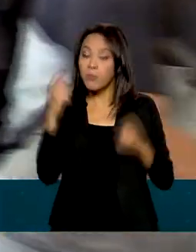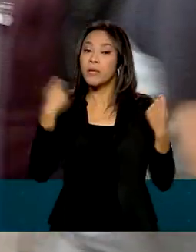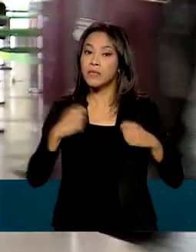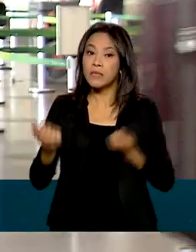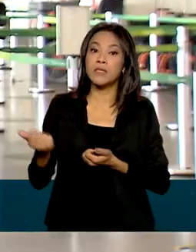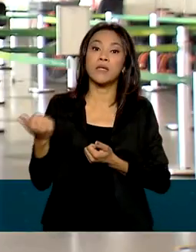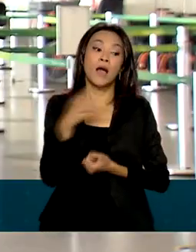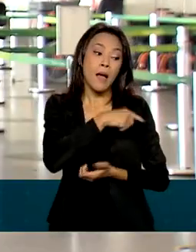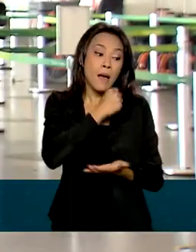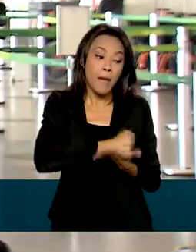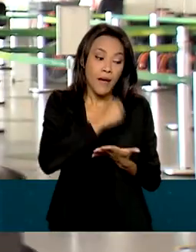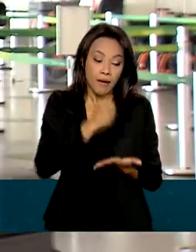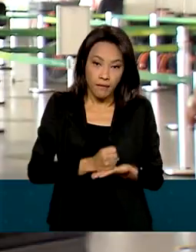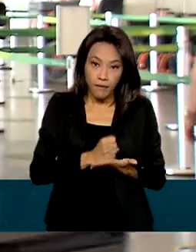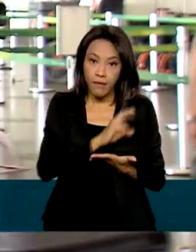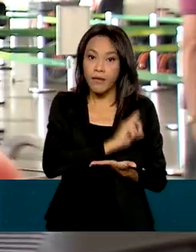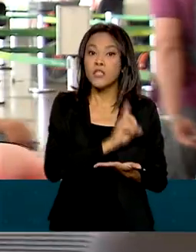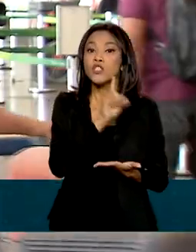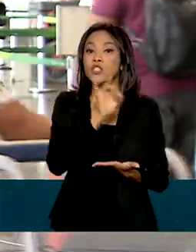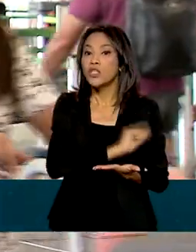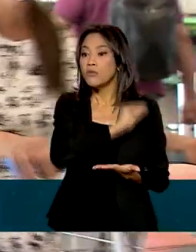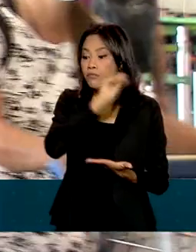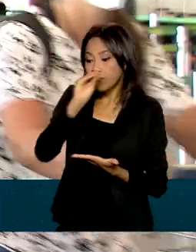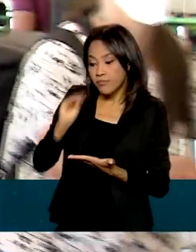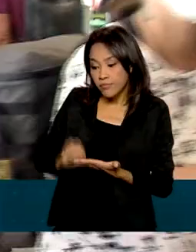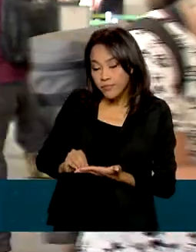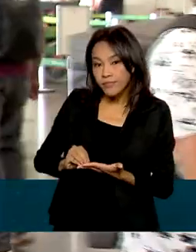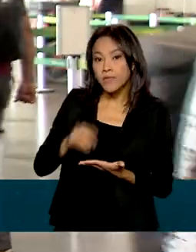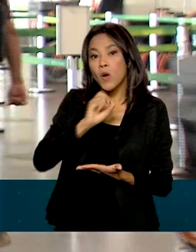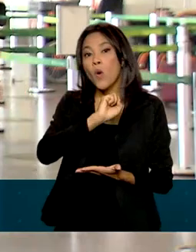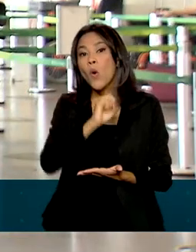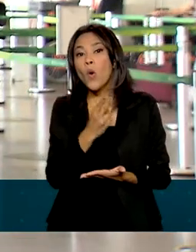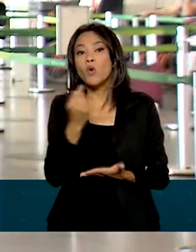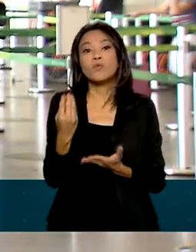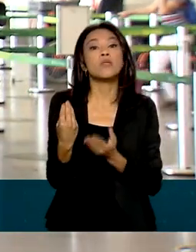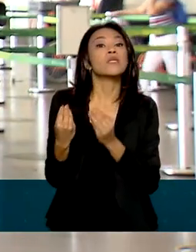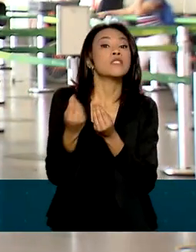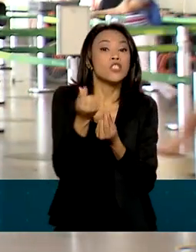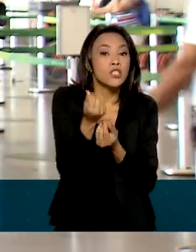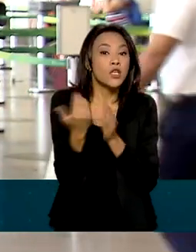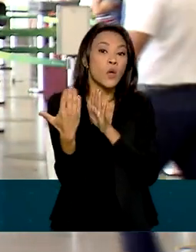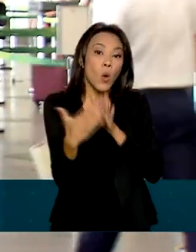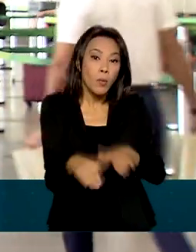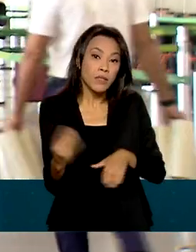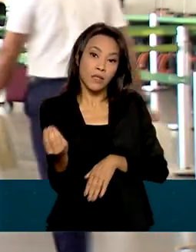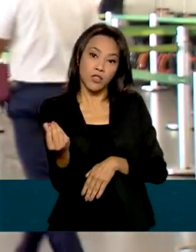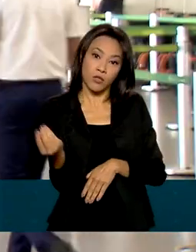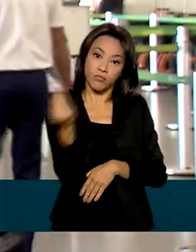de remarcar a passagem dentro da validade do bilhete ou reembolso integral